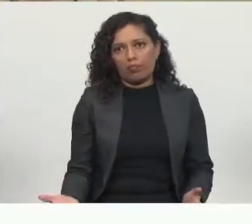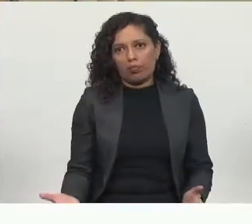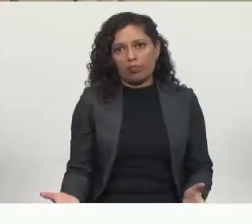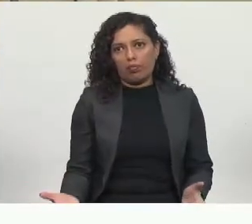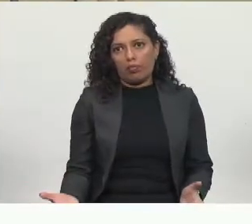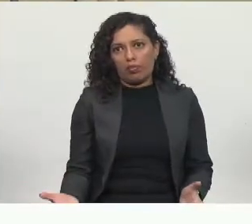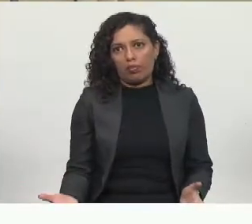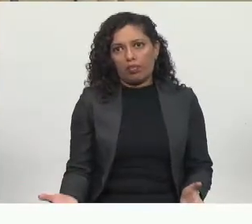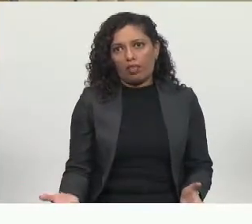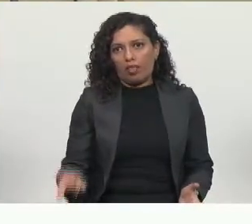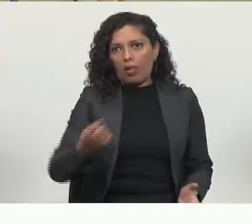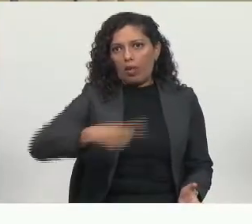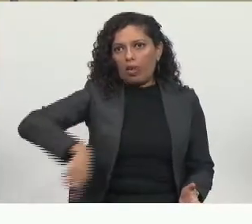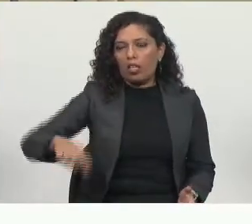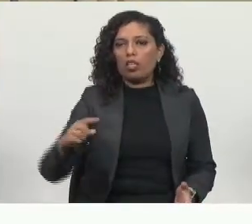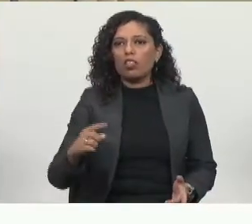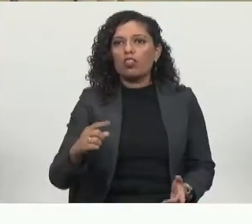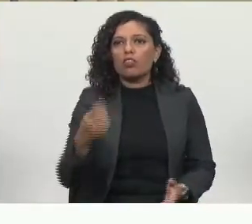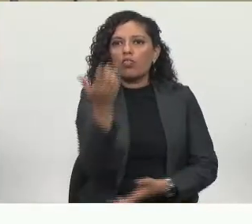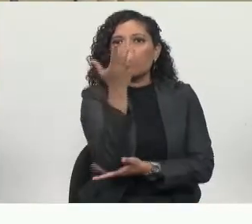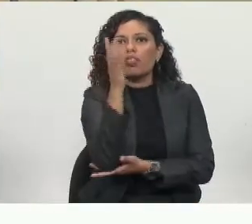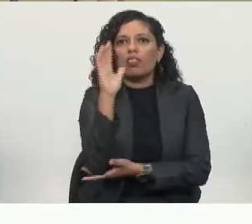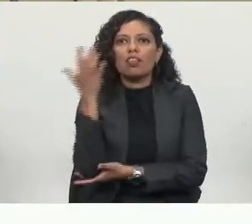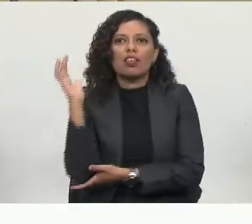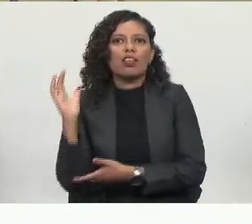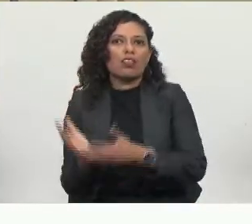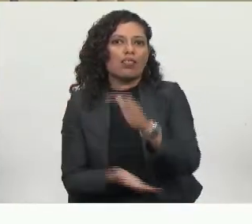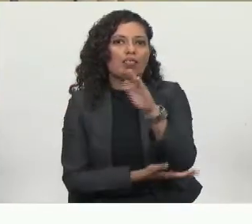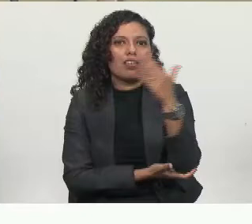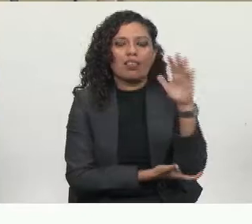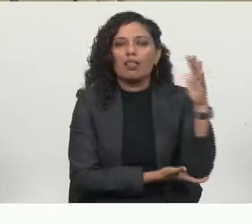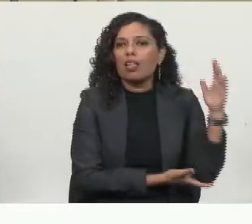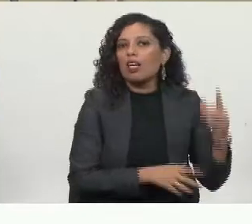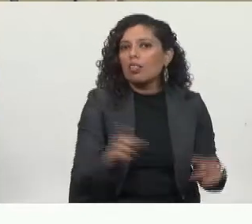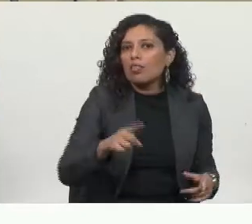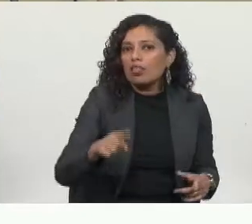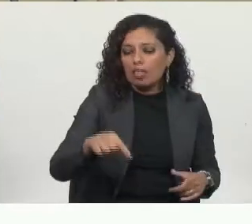qual... Nós ainda não estamos no paraíso. Vou contar uma novidade, aqui ainda não é o céu.